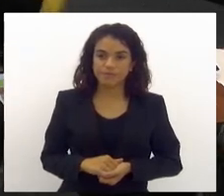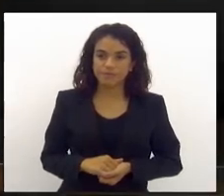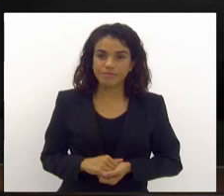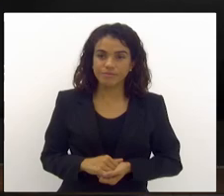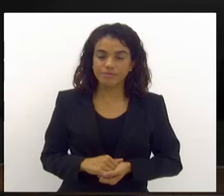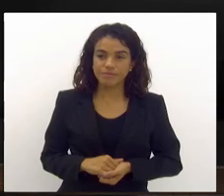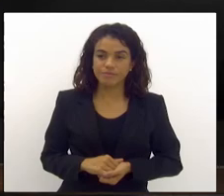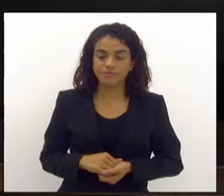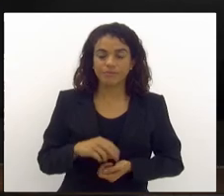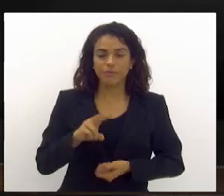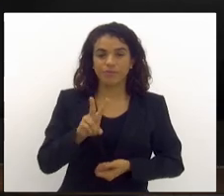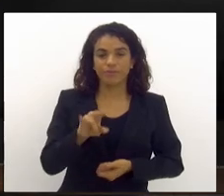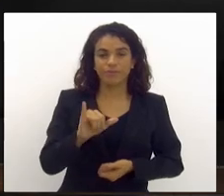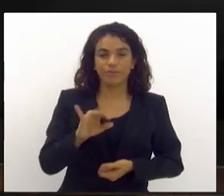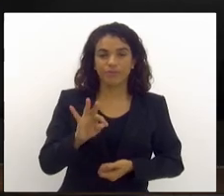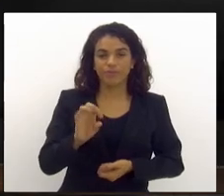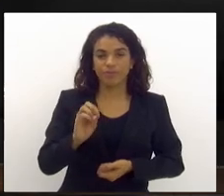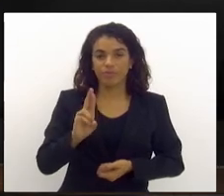Deputado Vitor Júnior.